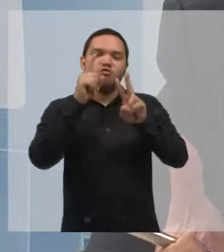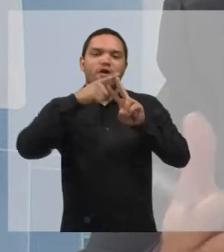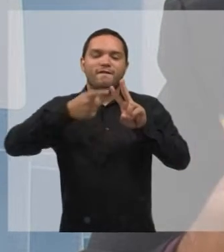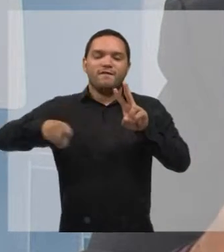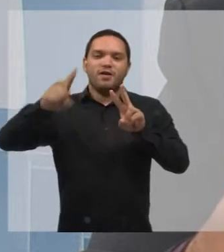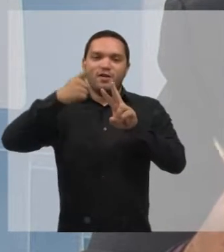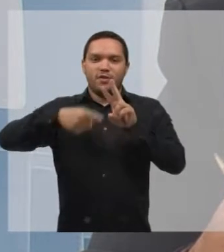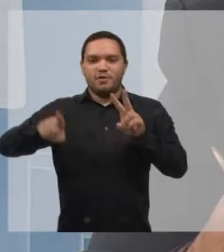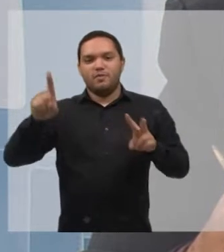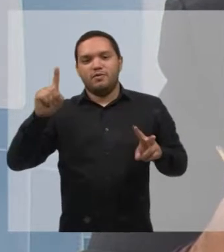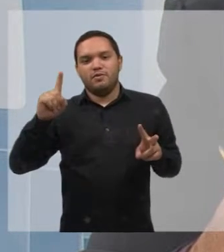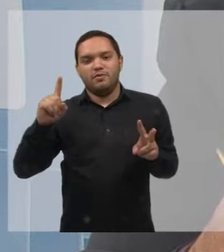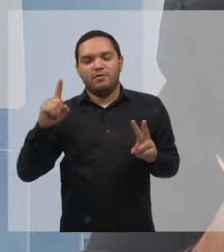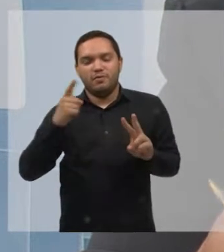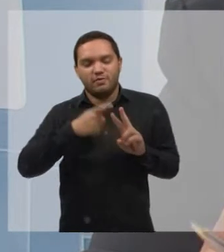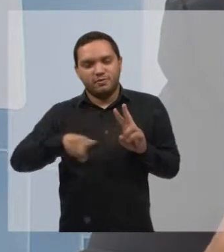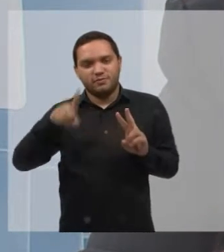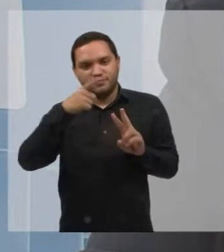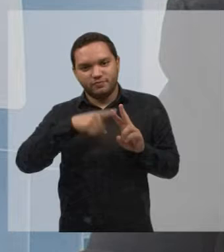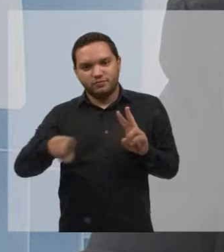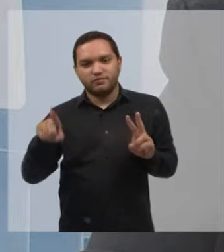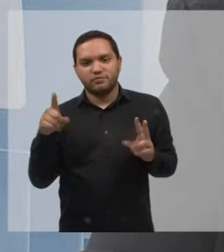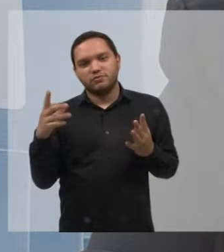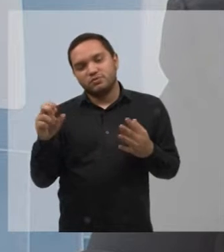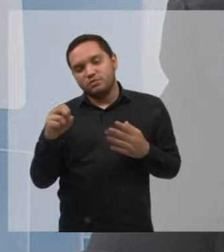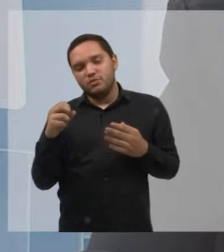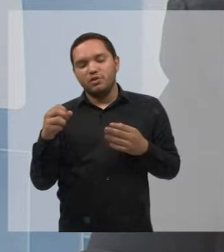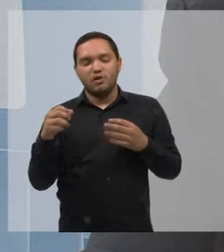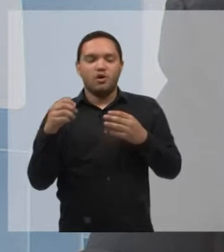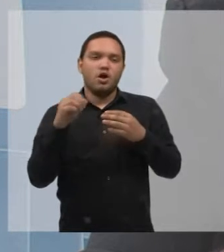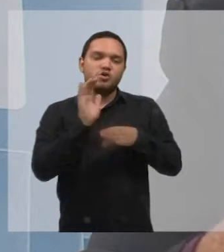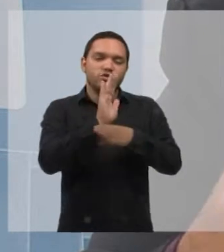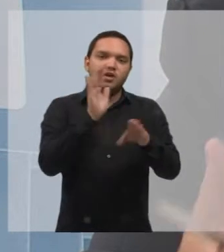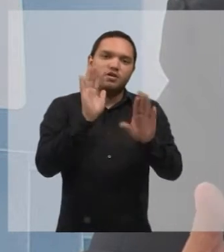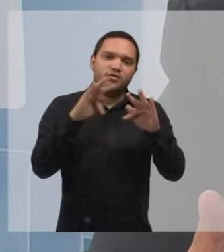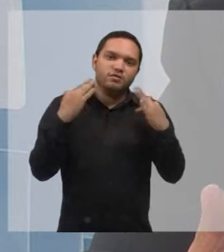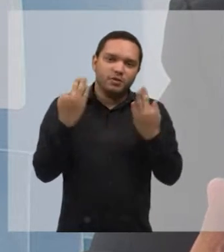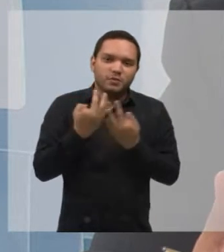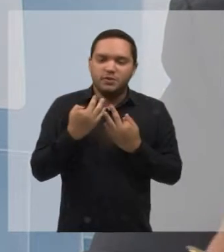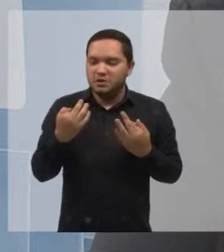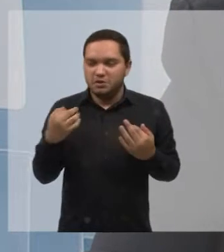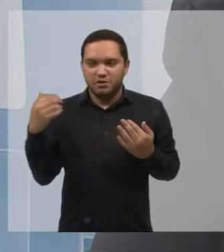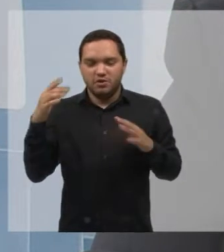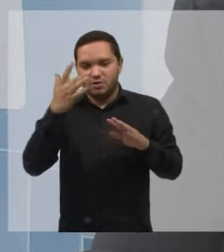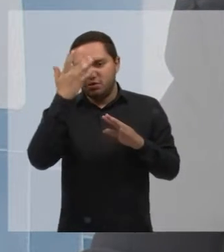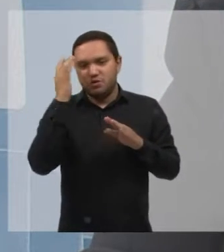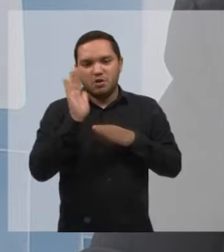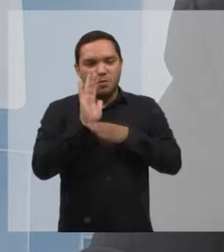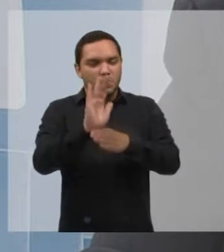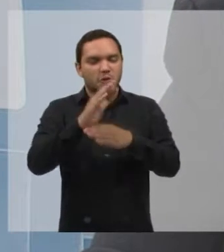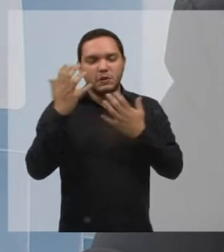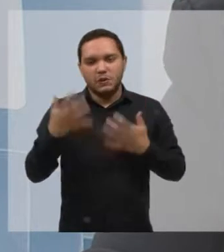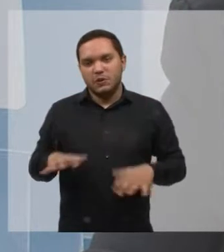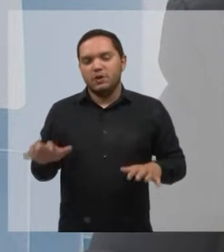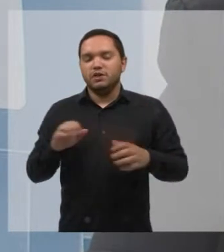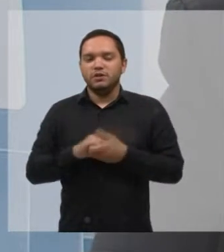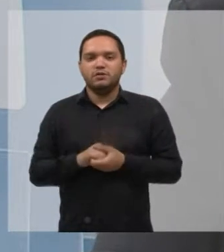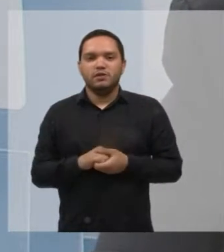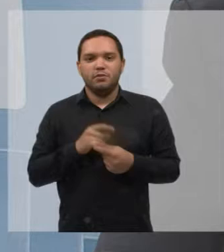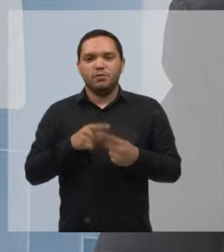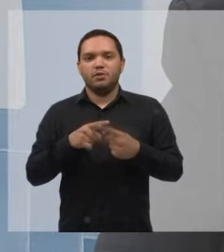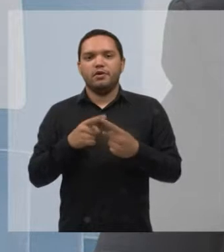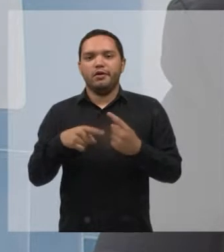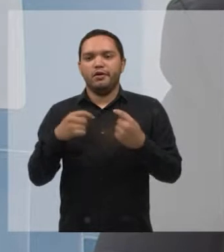que evitar que haja outra imoralidade dessa nesse país e sejam soterrados 400 seres humanos pela ganância